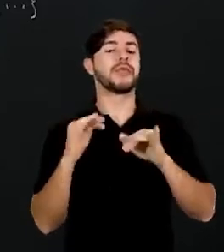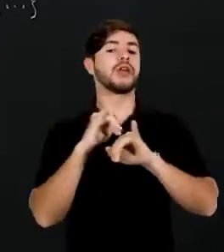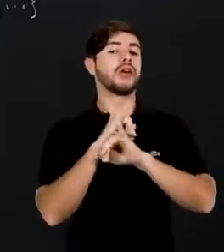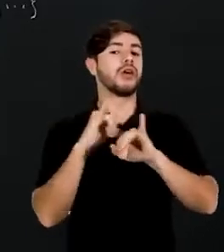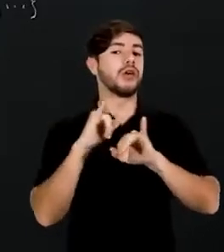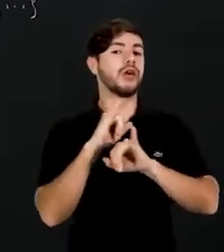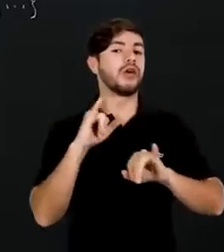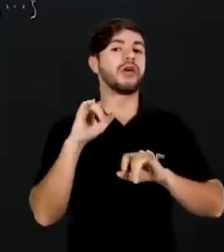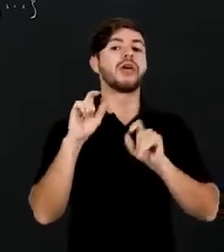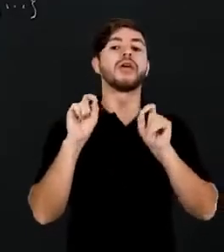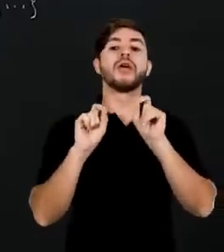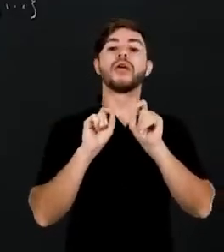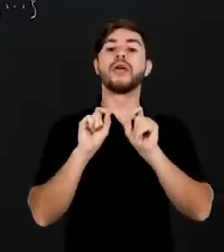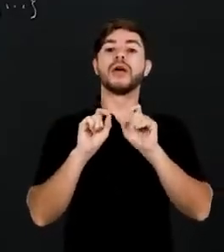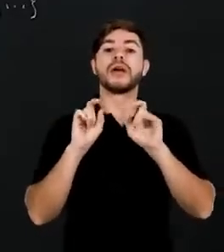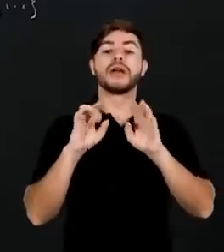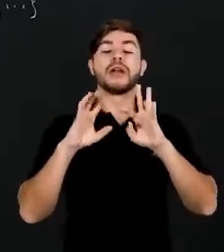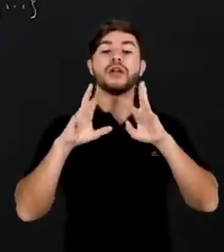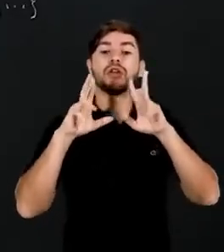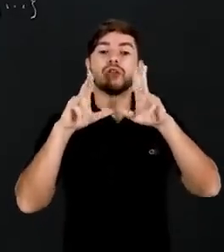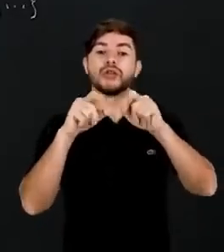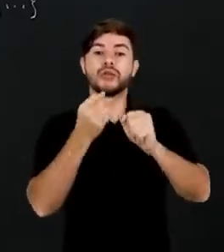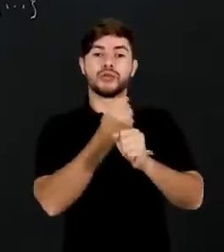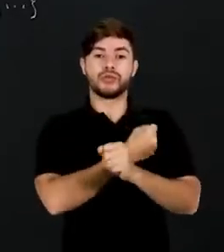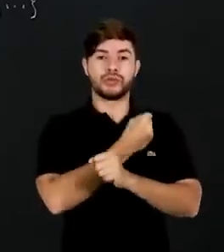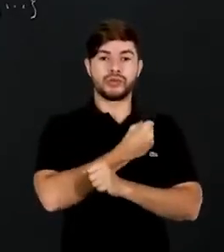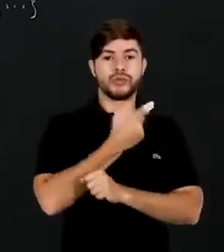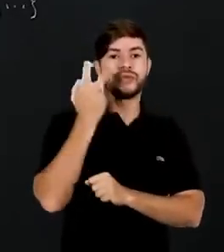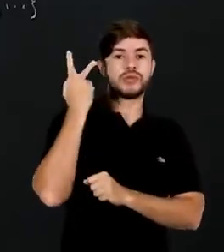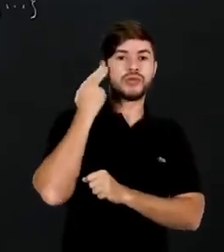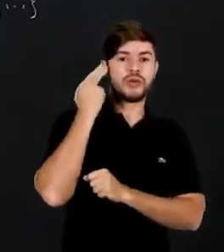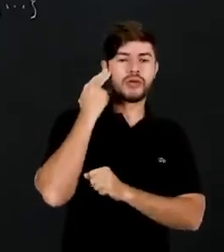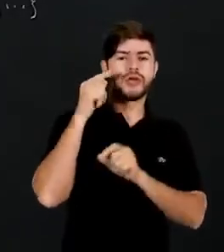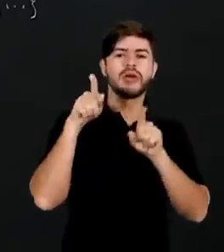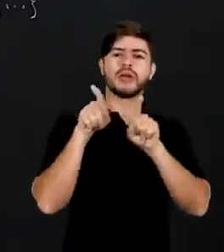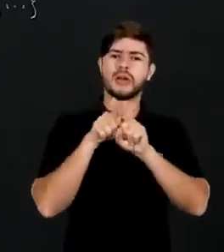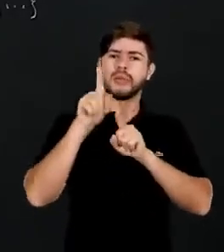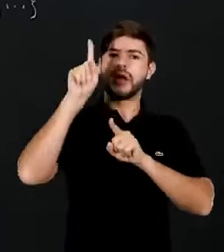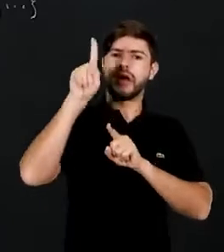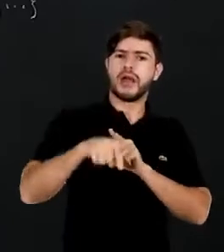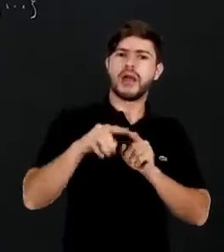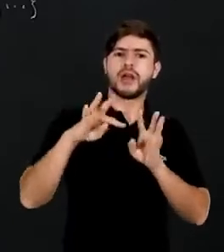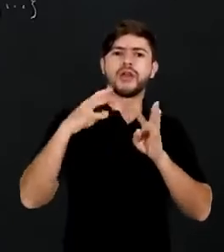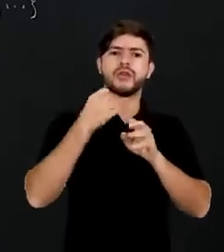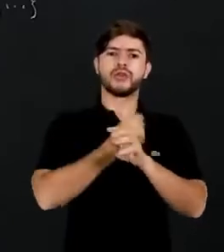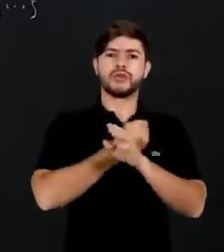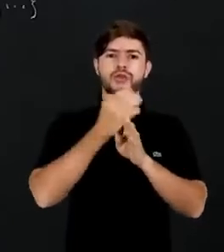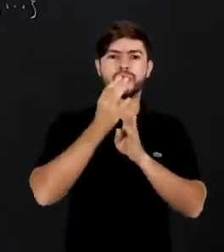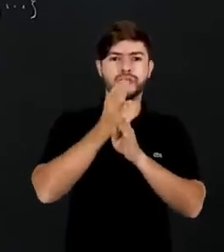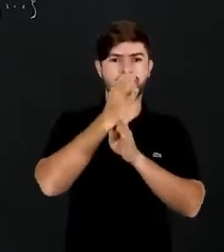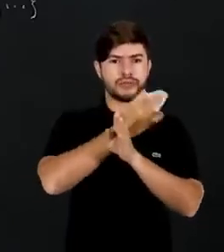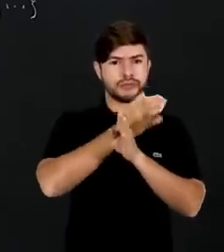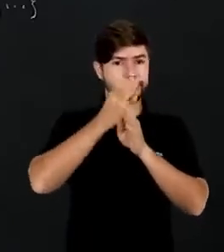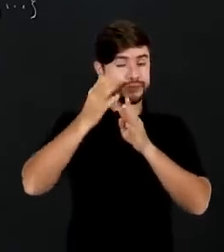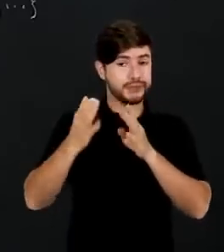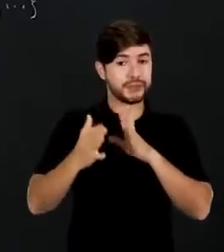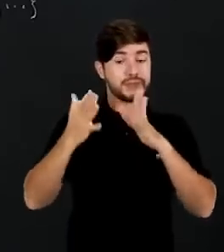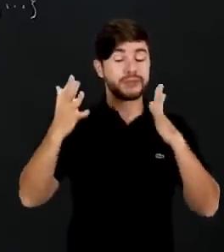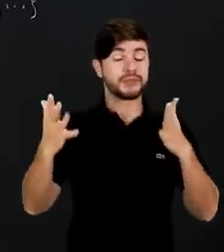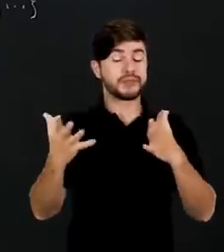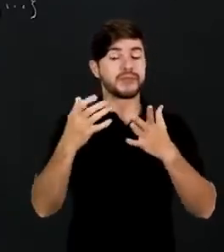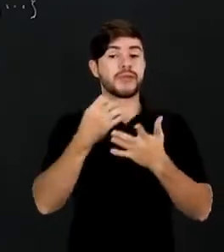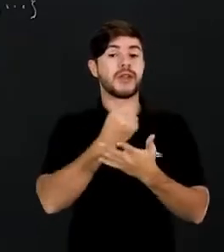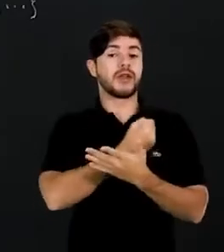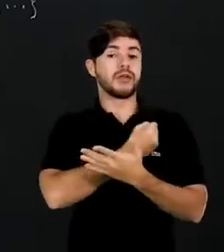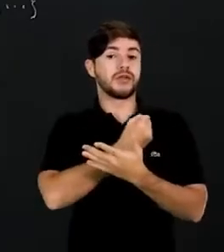podemos dizer que todo número natural, ele também é um número inteiro. Até porque esse conjunto dos